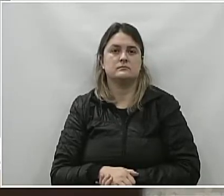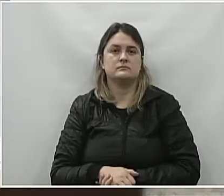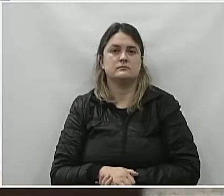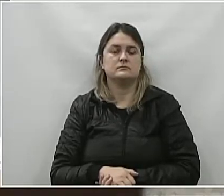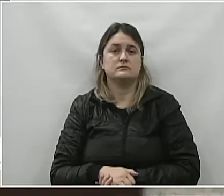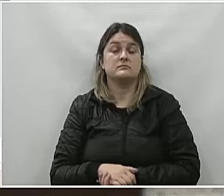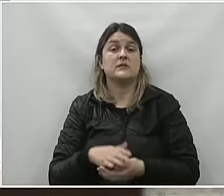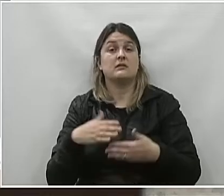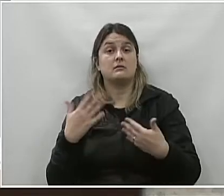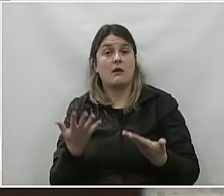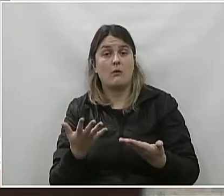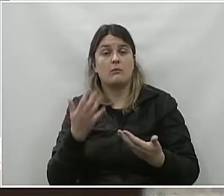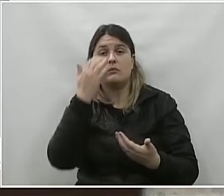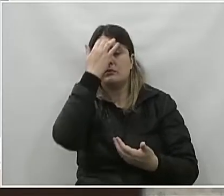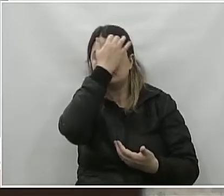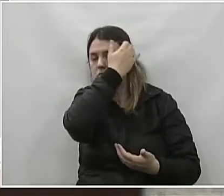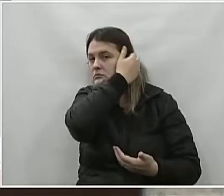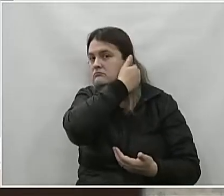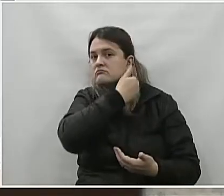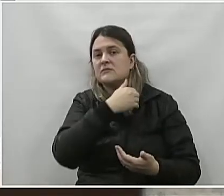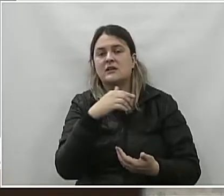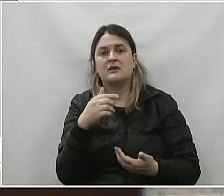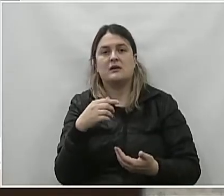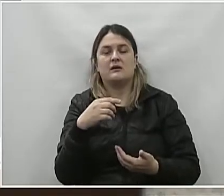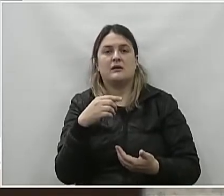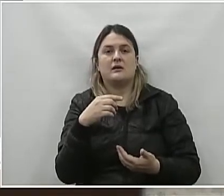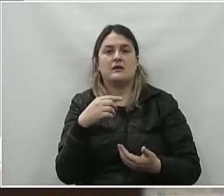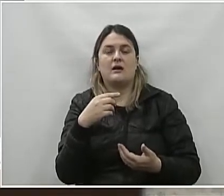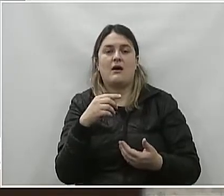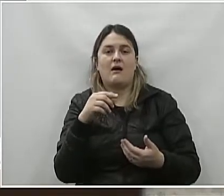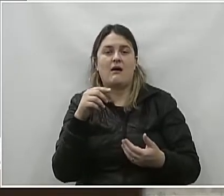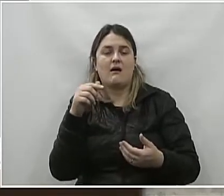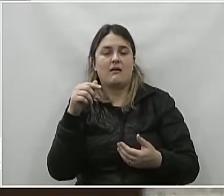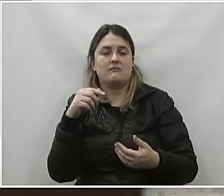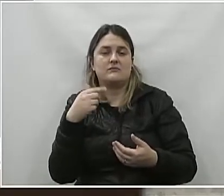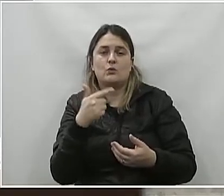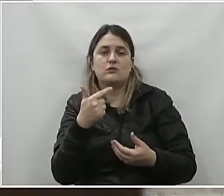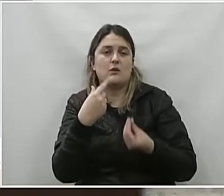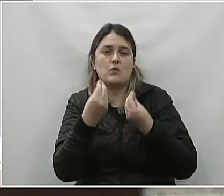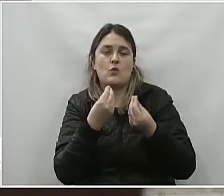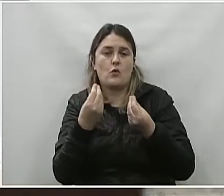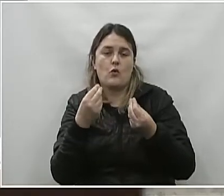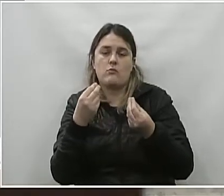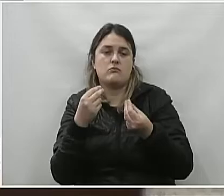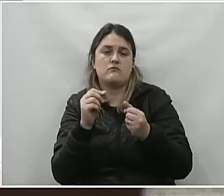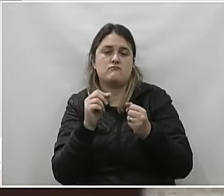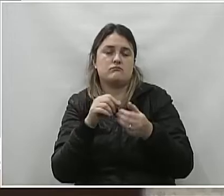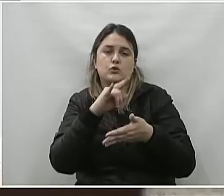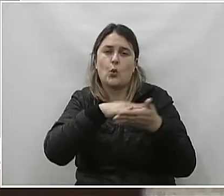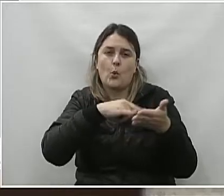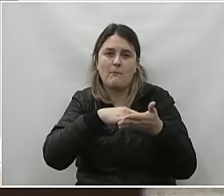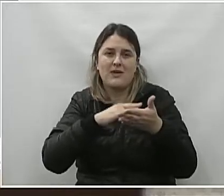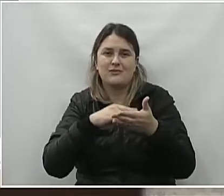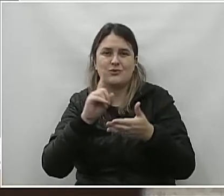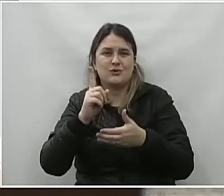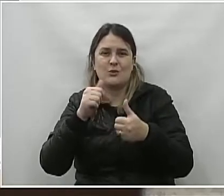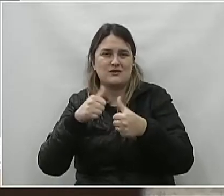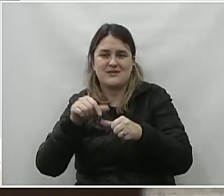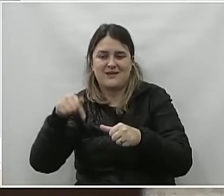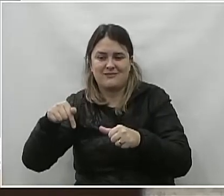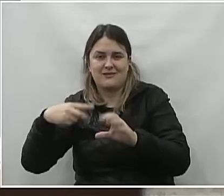Embora essa situação já não está mais tramitando aqui na Câmara de Vereadores, ela está em outra